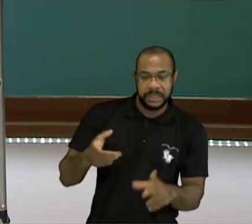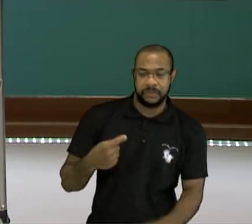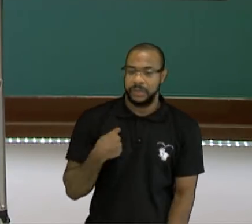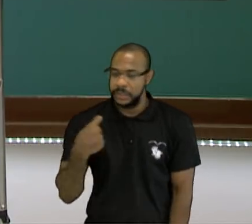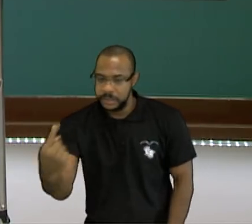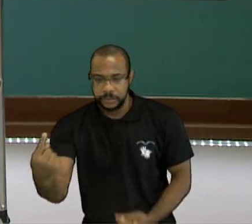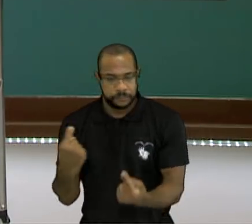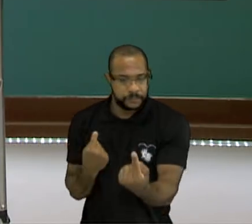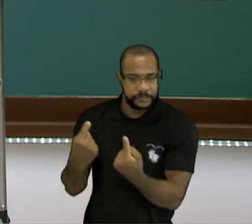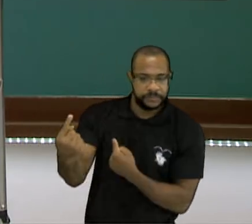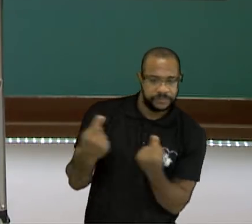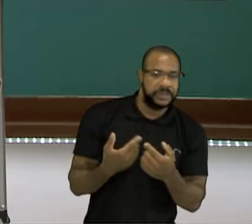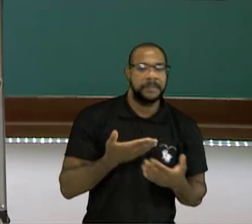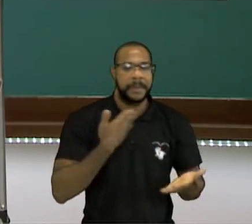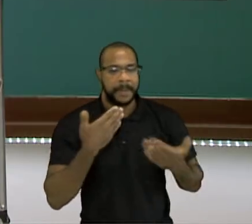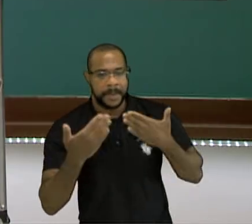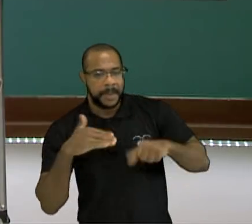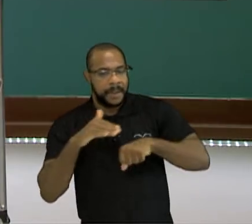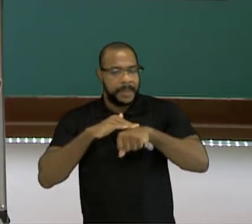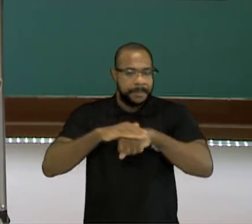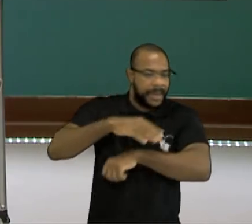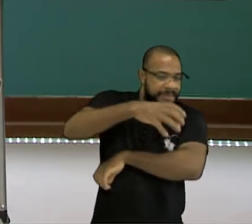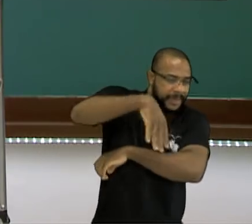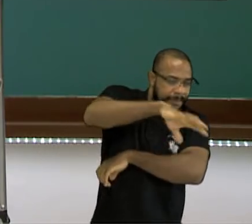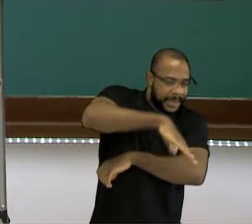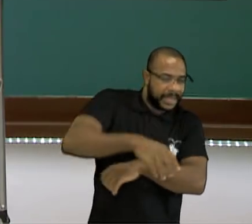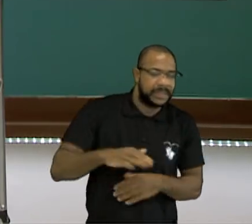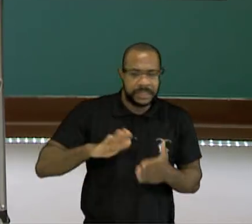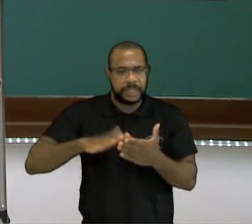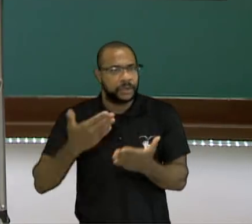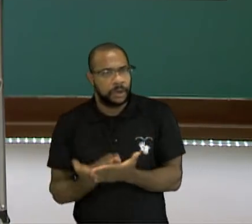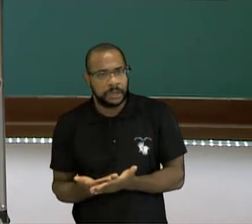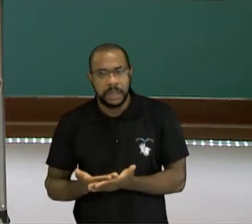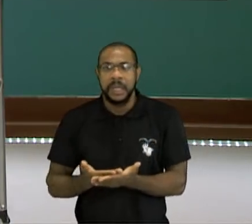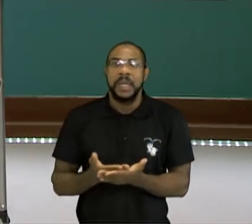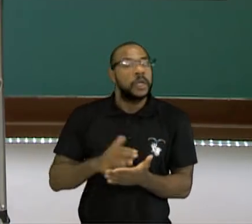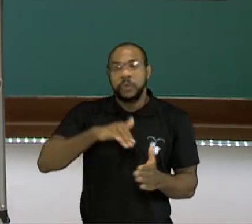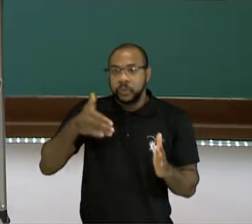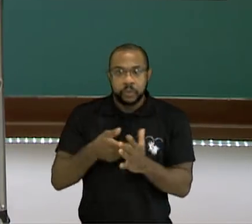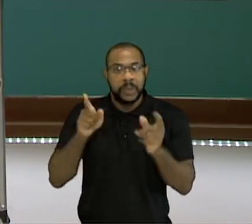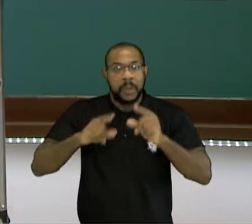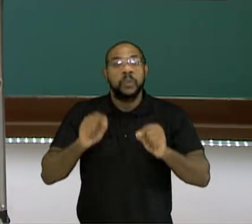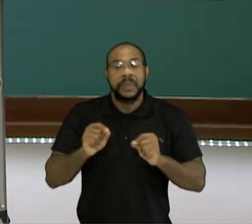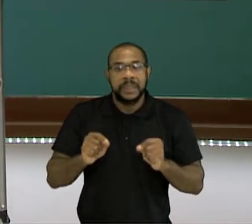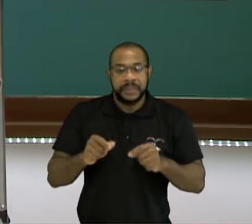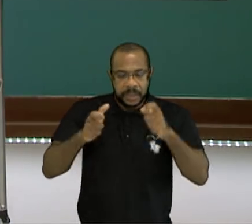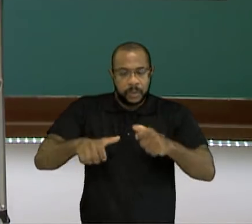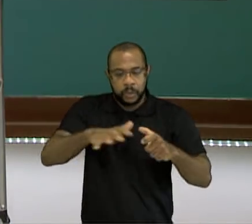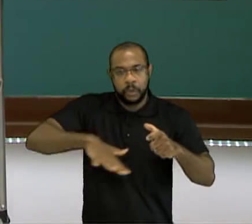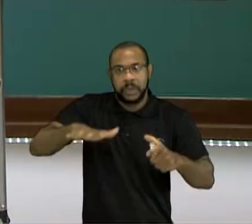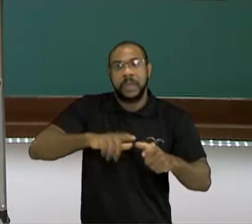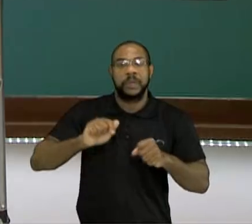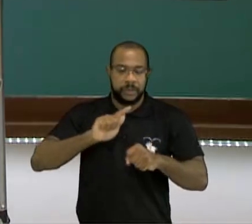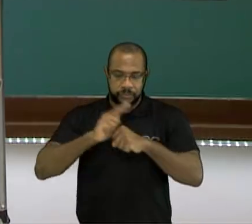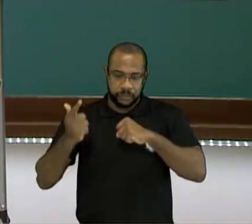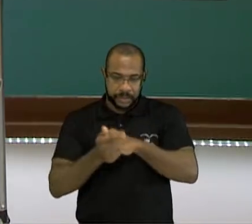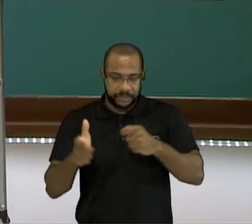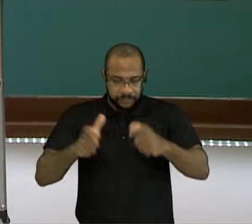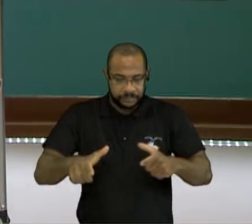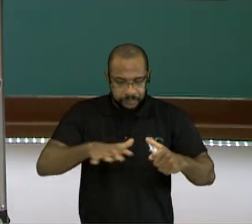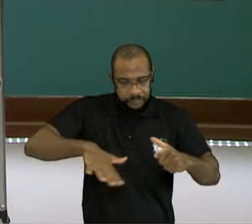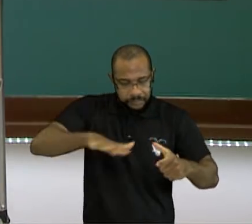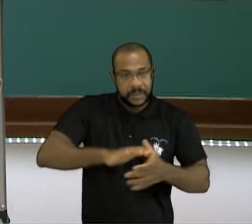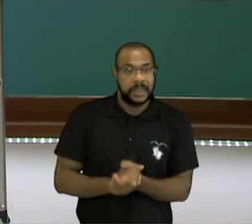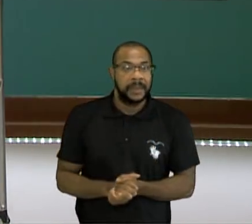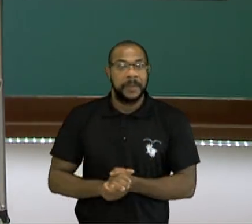uma conversa, um bate-papo na praça, na escola, tudo isso faz parte do espaço geográfico. A paisagem é aquela